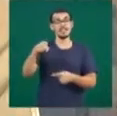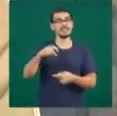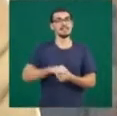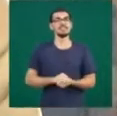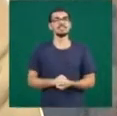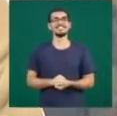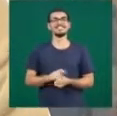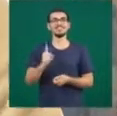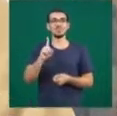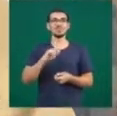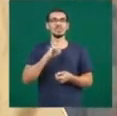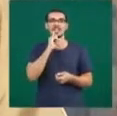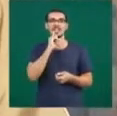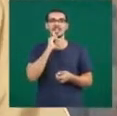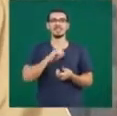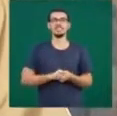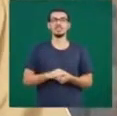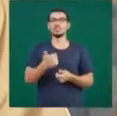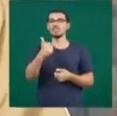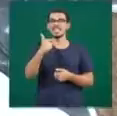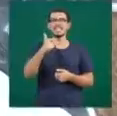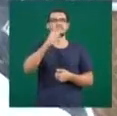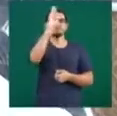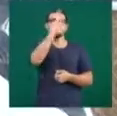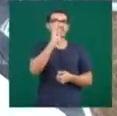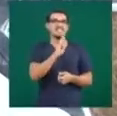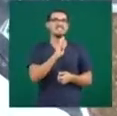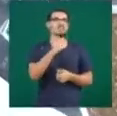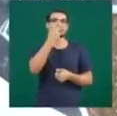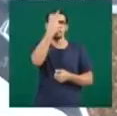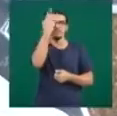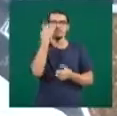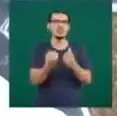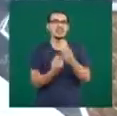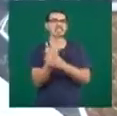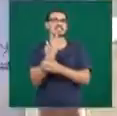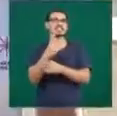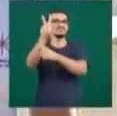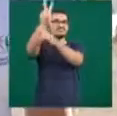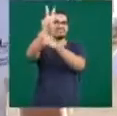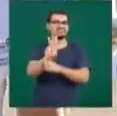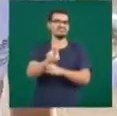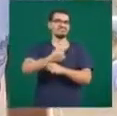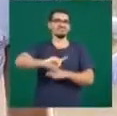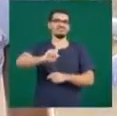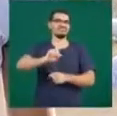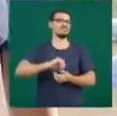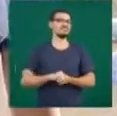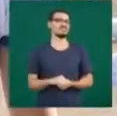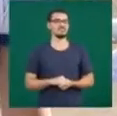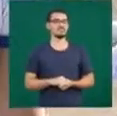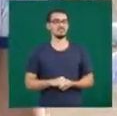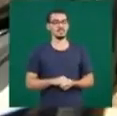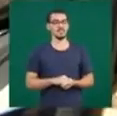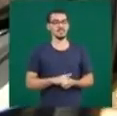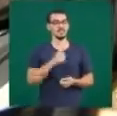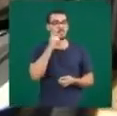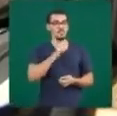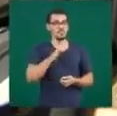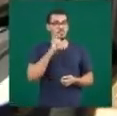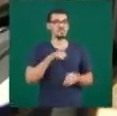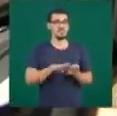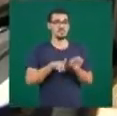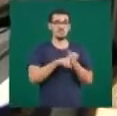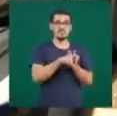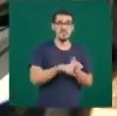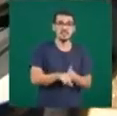essa tecnologia a nenhum fabricante nacional. Luz Helena faz parte do projeto. Na pesquisa de doutorado dela, o foco é estudar a